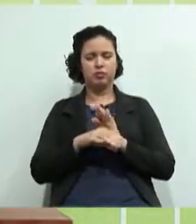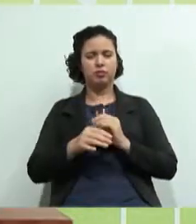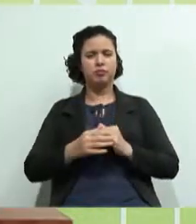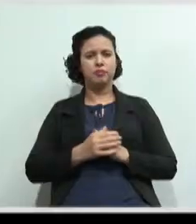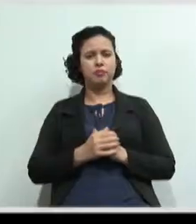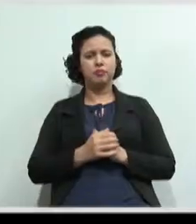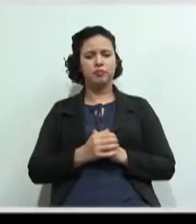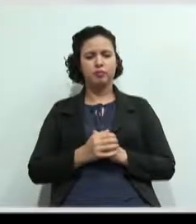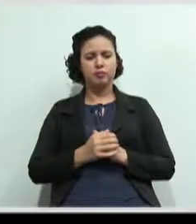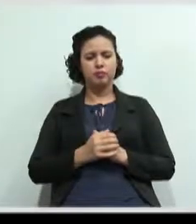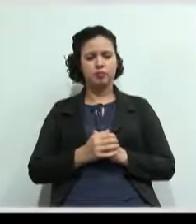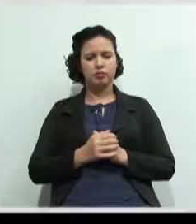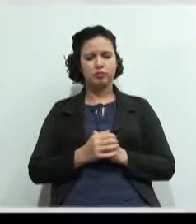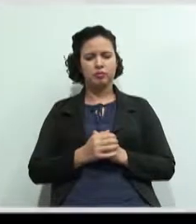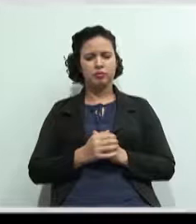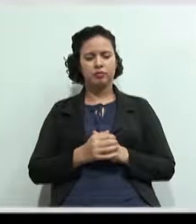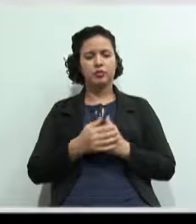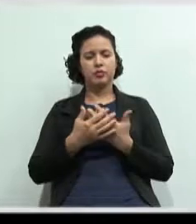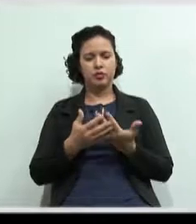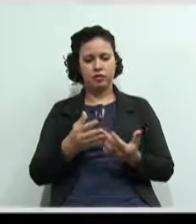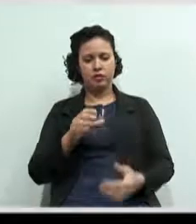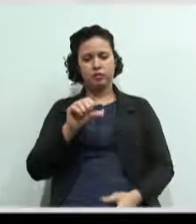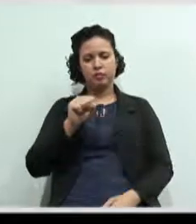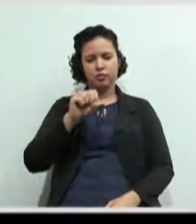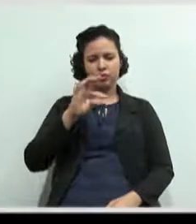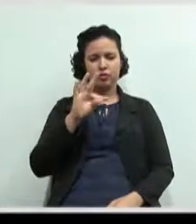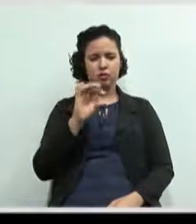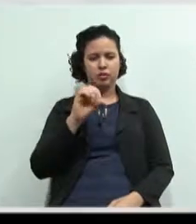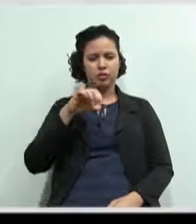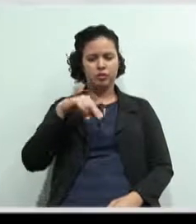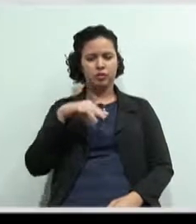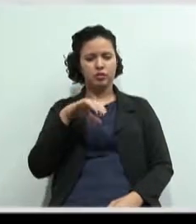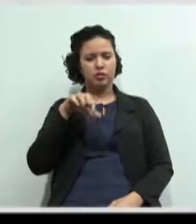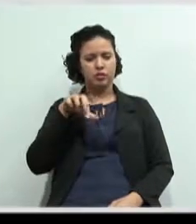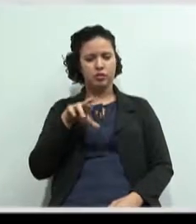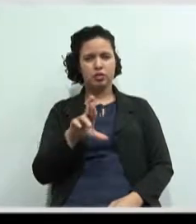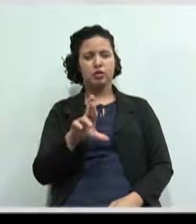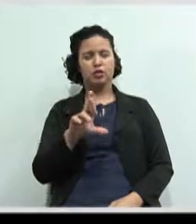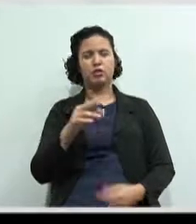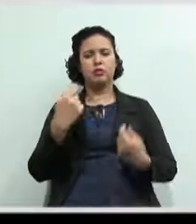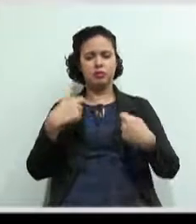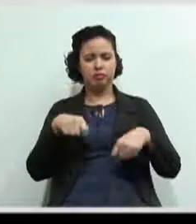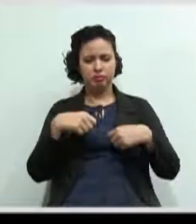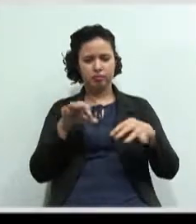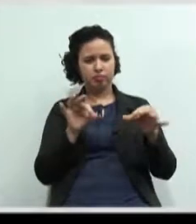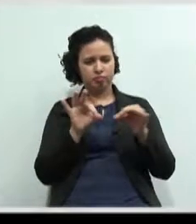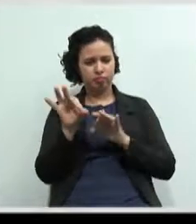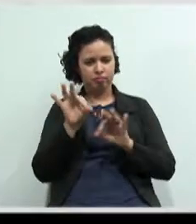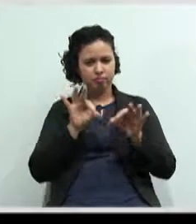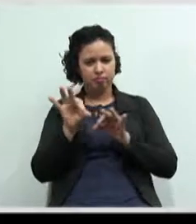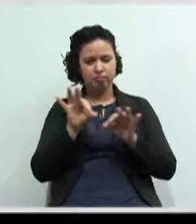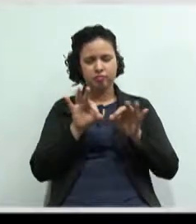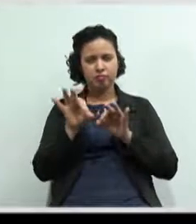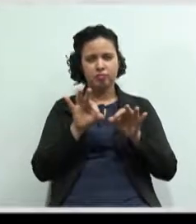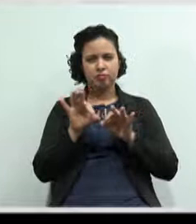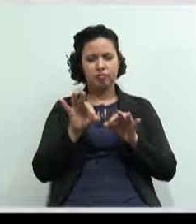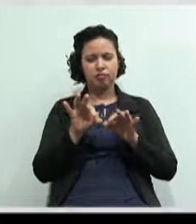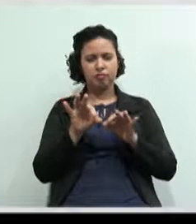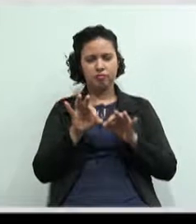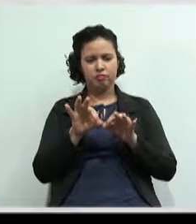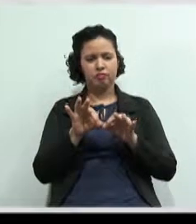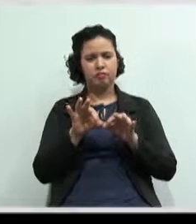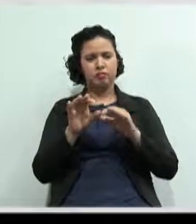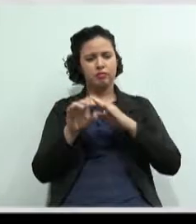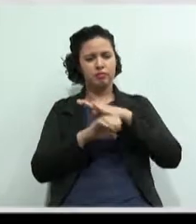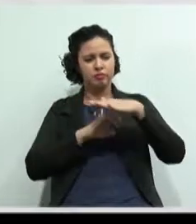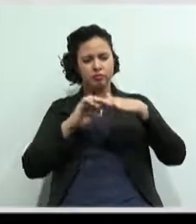Veja lá, ó. De acordo com Stoner, é preciso que haja planos para que a organização tenha seus